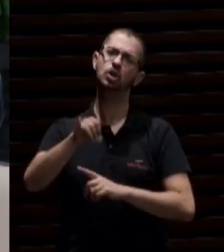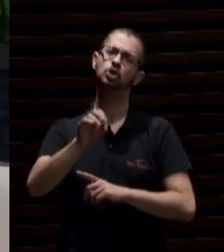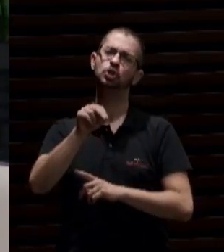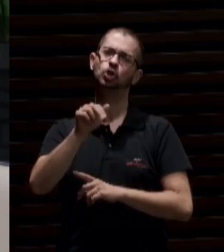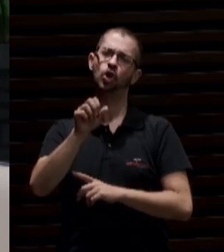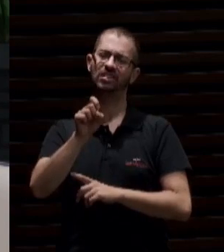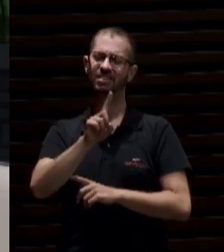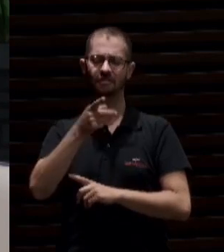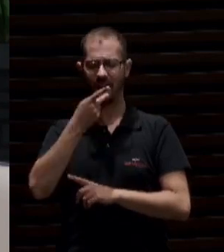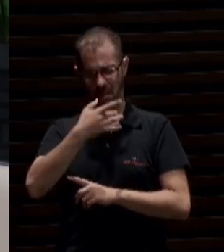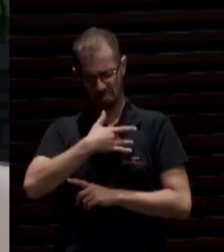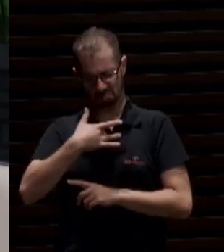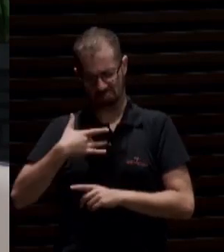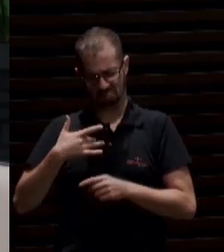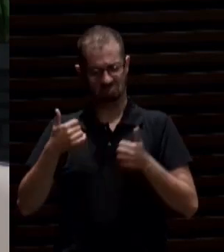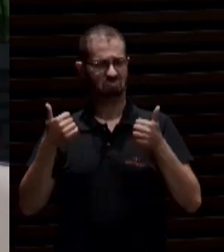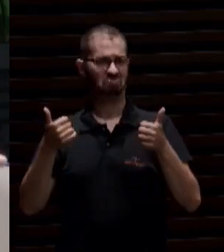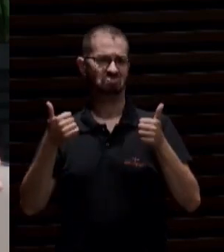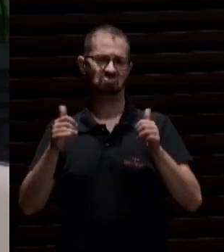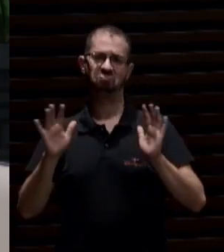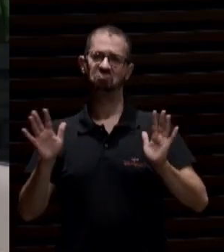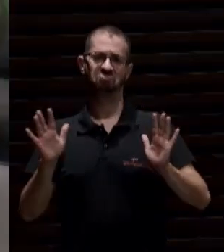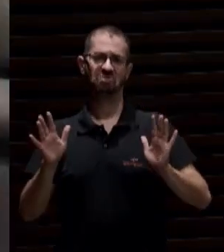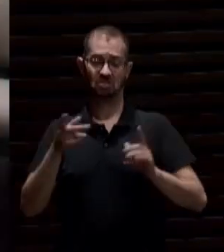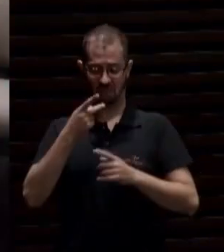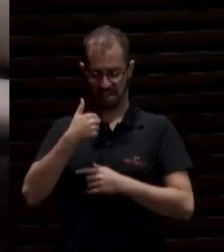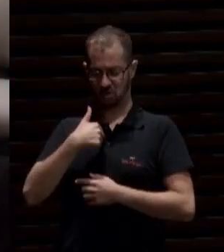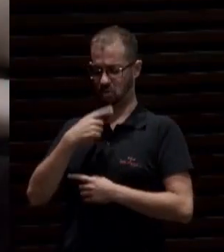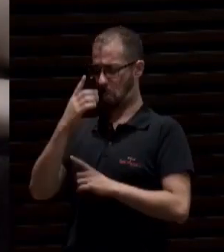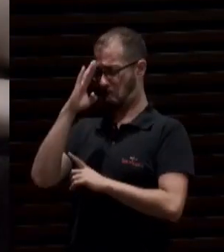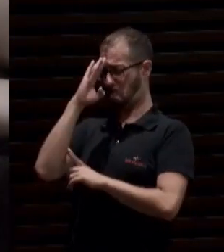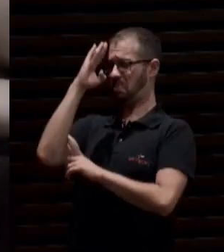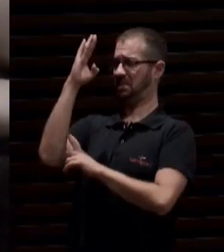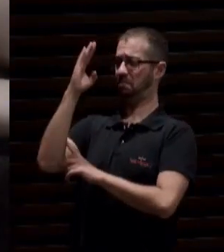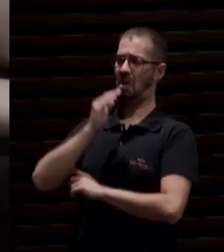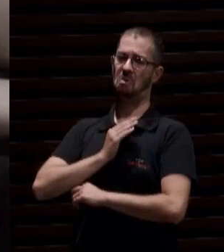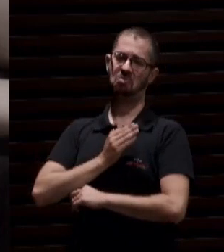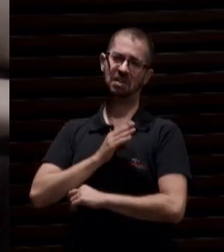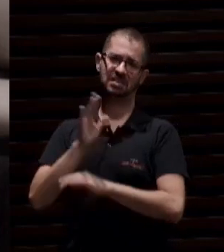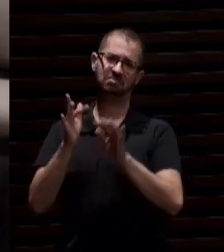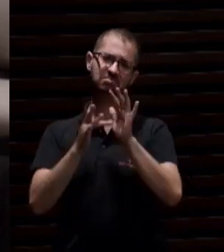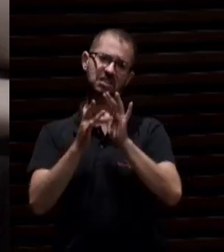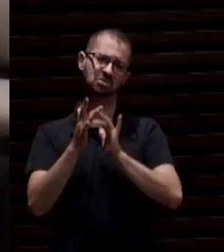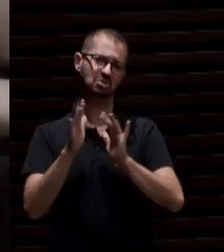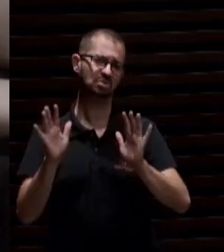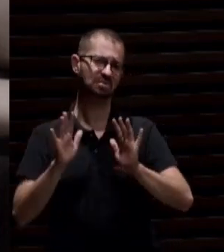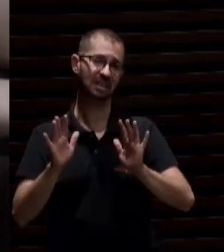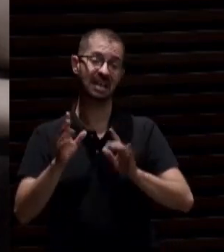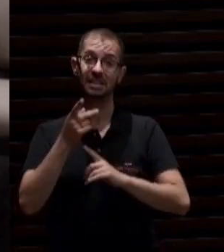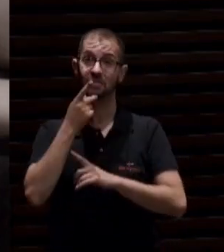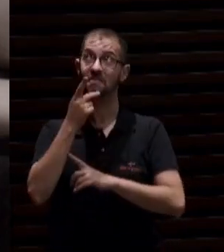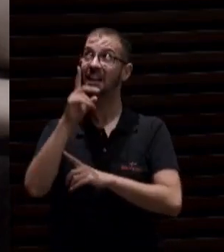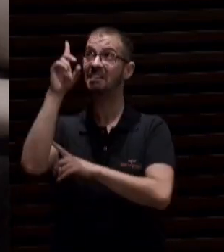bem-estar. Ele não fala que ele é o centro do coração de Jesus. Ele nem fala que Deus está correndo atrás